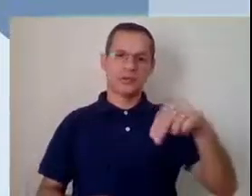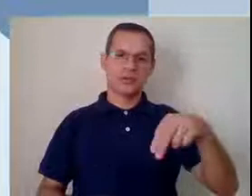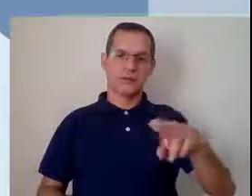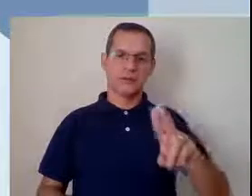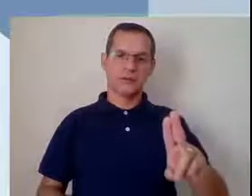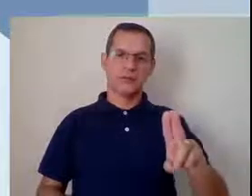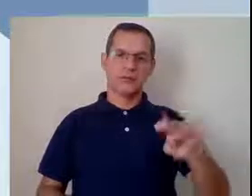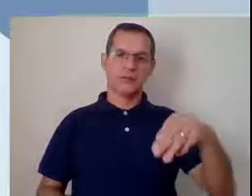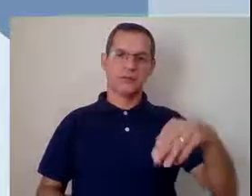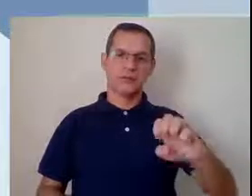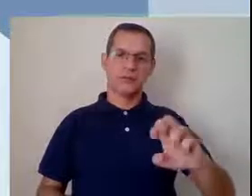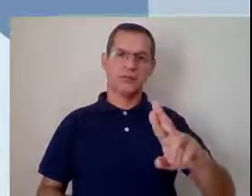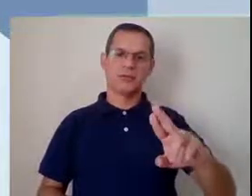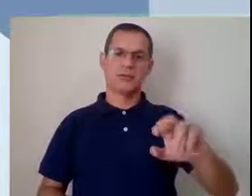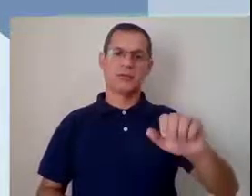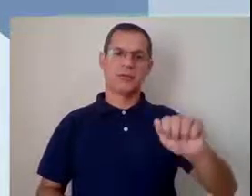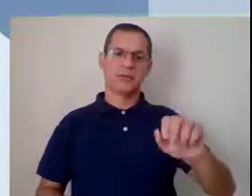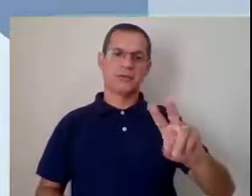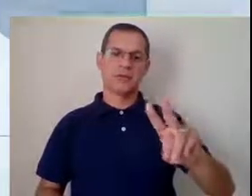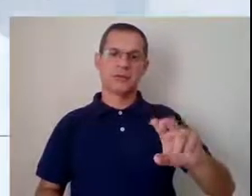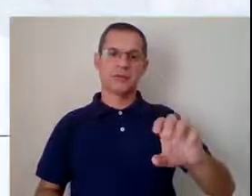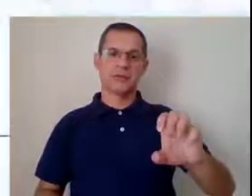enumeráveis, tá?